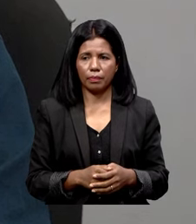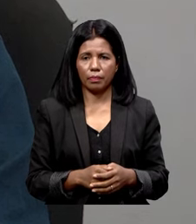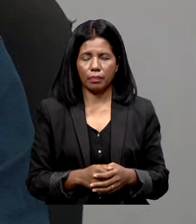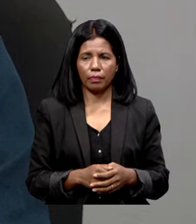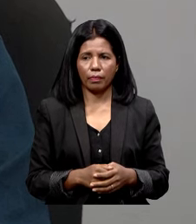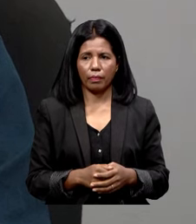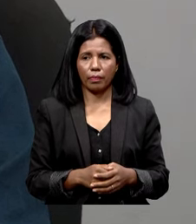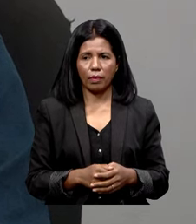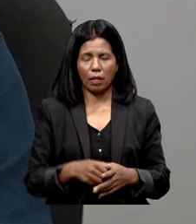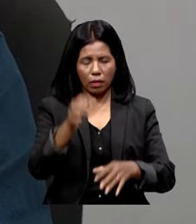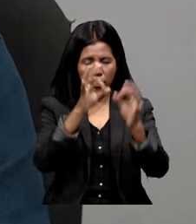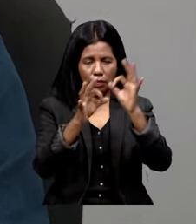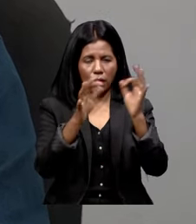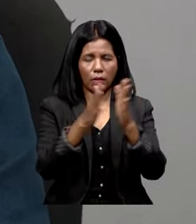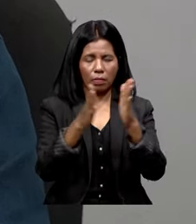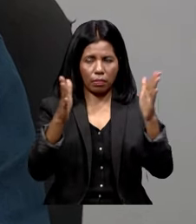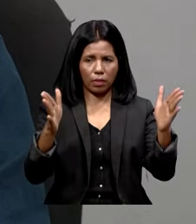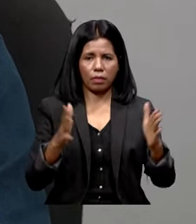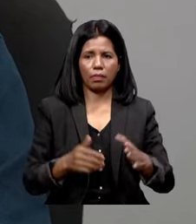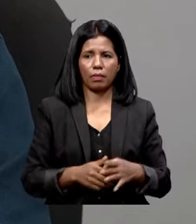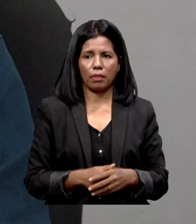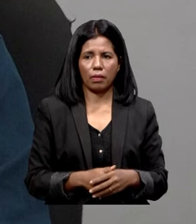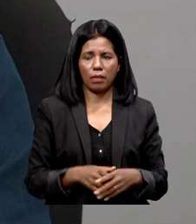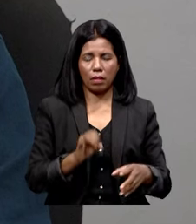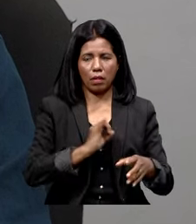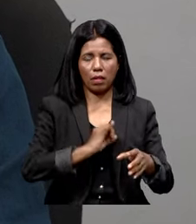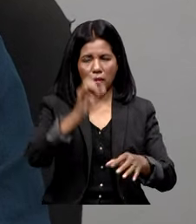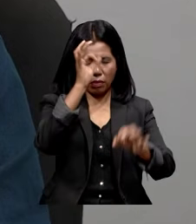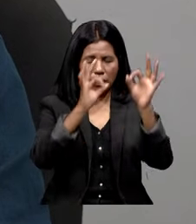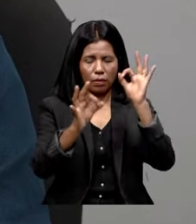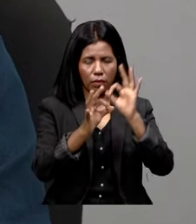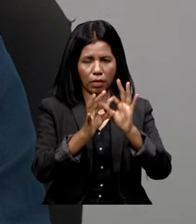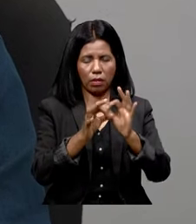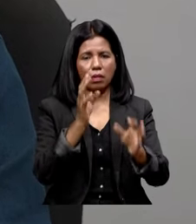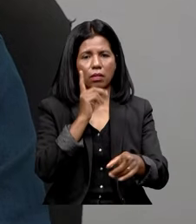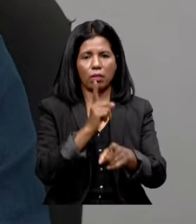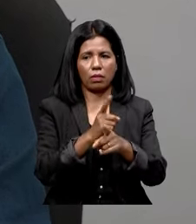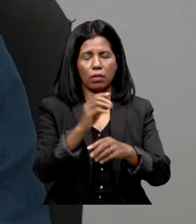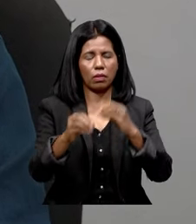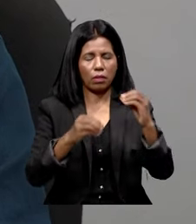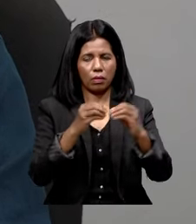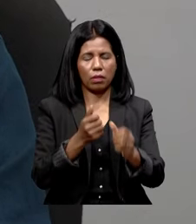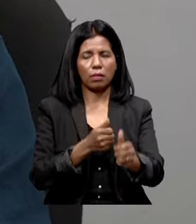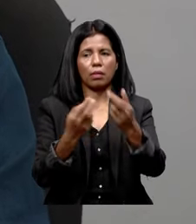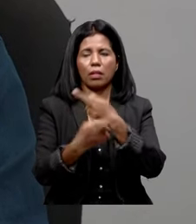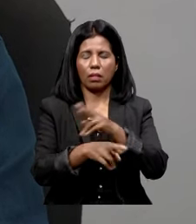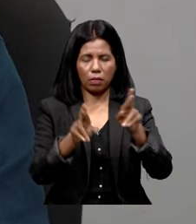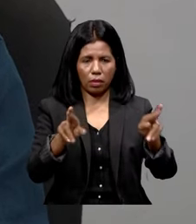há autoconfiança boa, né? Ao fiar de ter pescado, baseia para resultado,